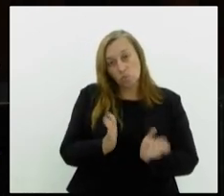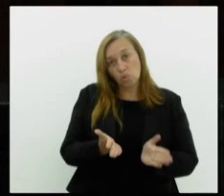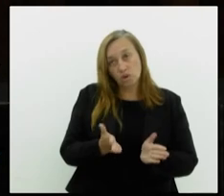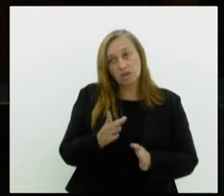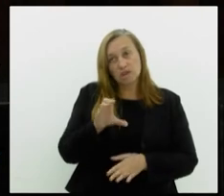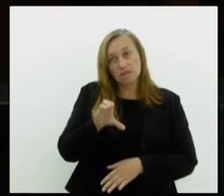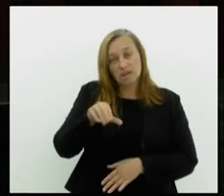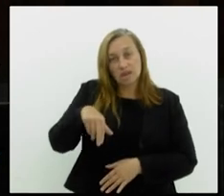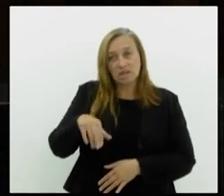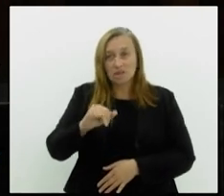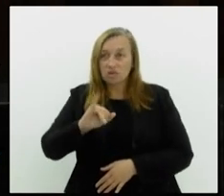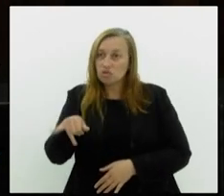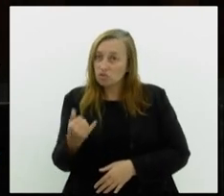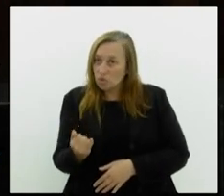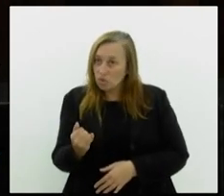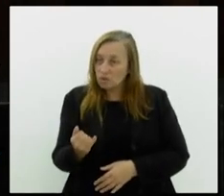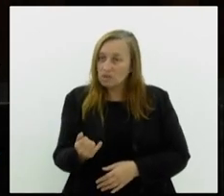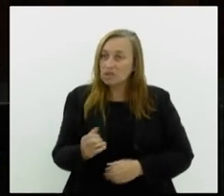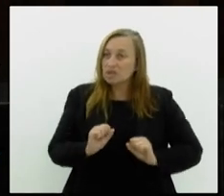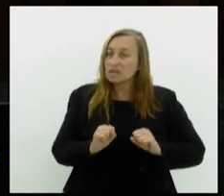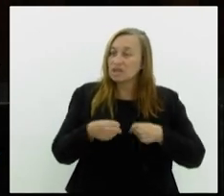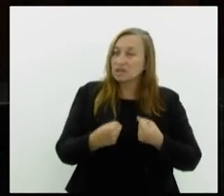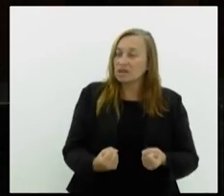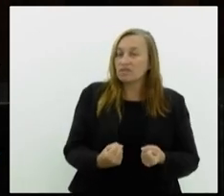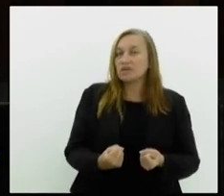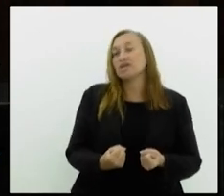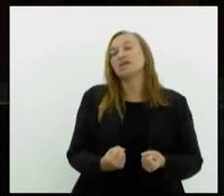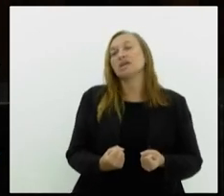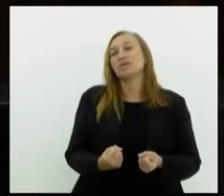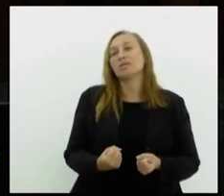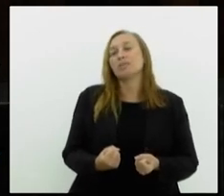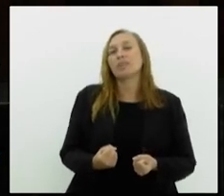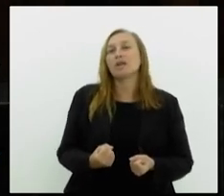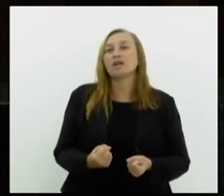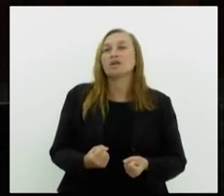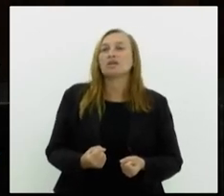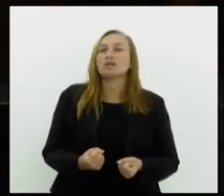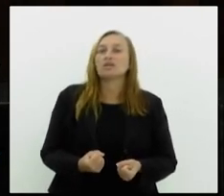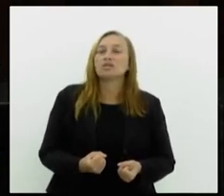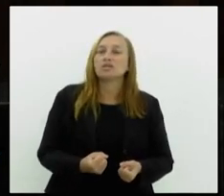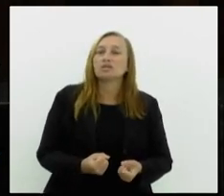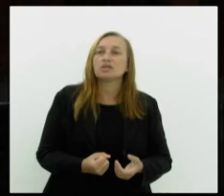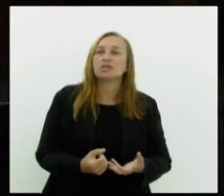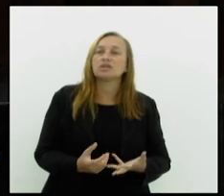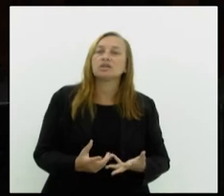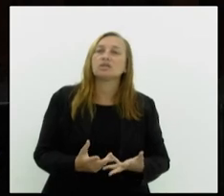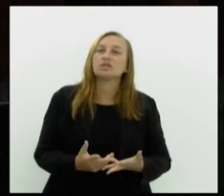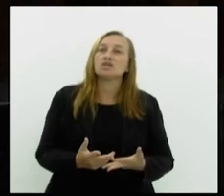CNJ, tentando defender o indefensável, tentando chover no molhado,